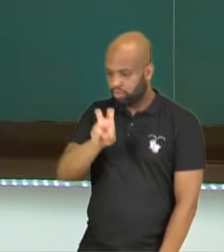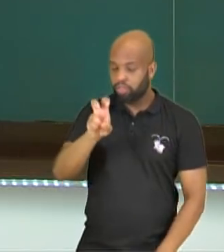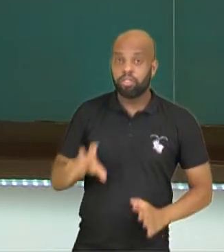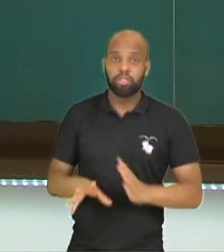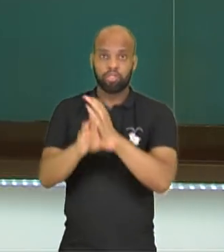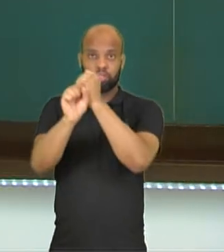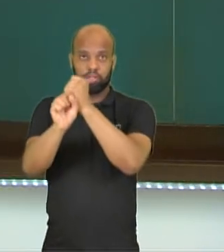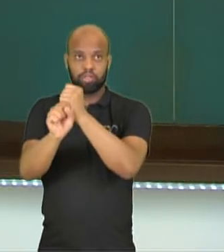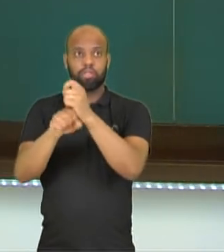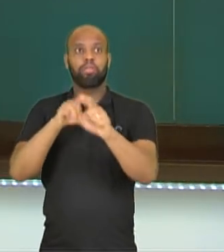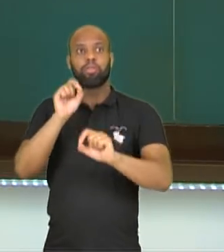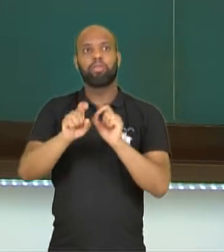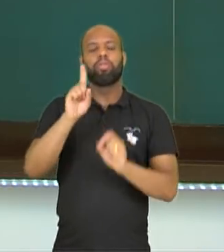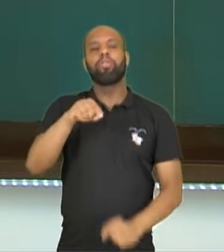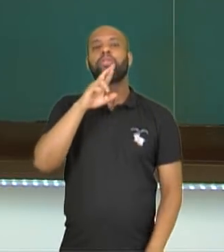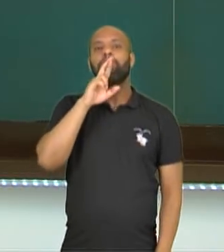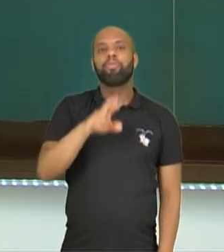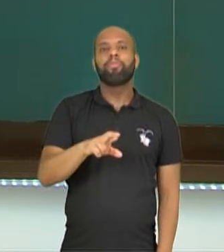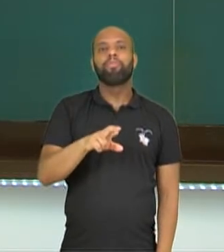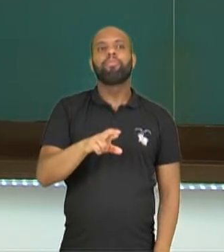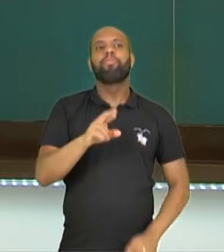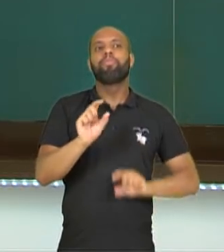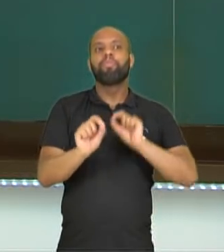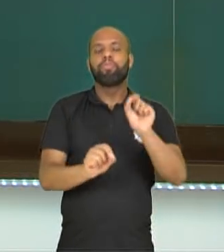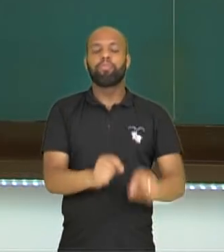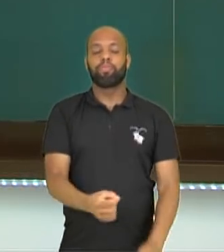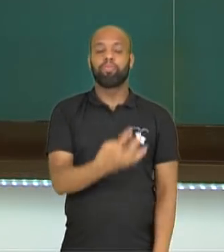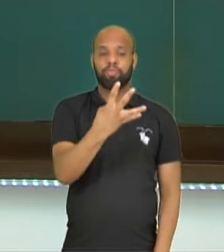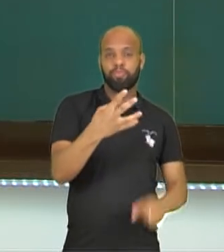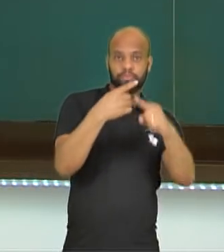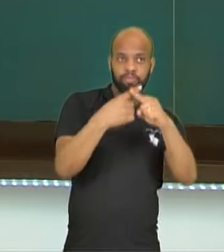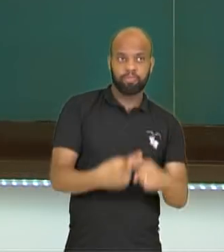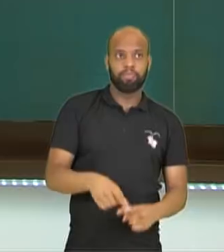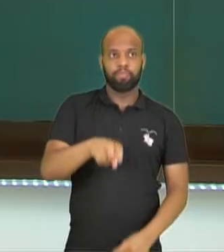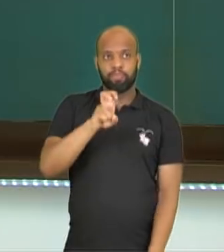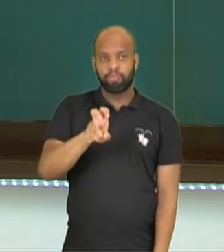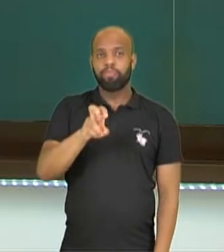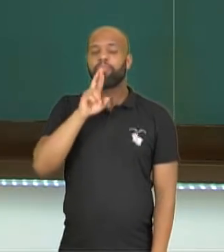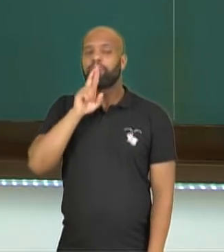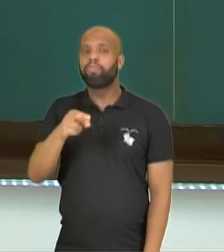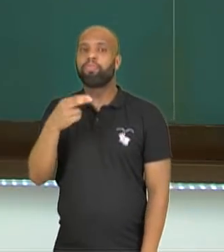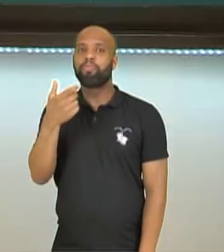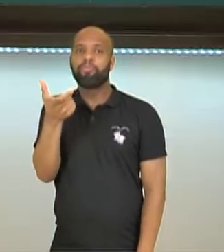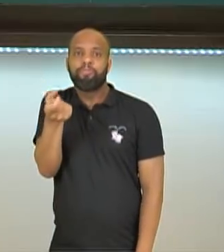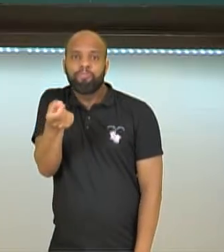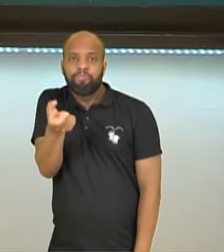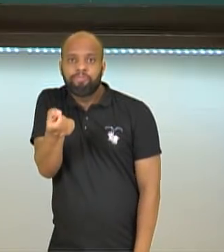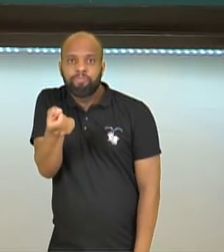mais 5, que você pode usar a multiplicação, 4 vezes 5, que dá